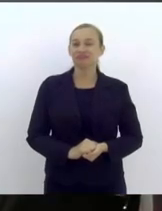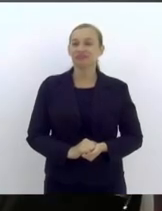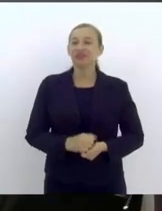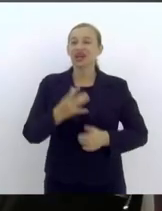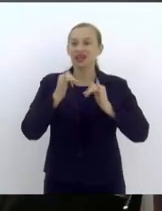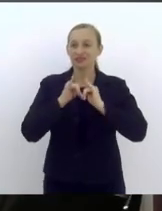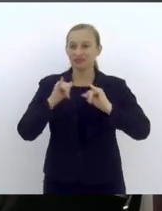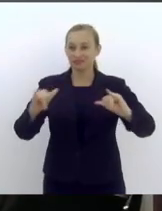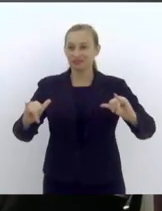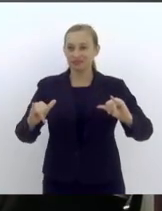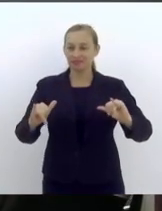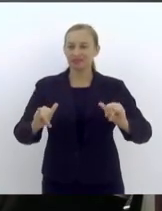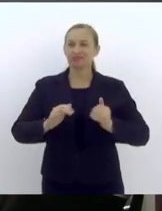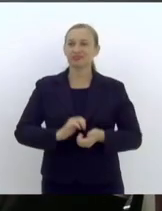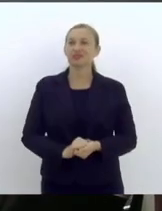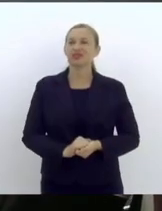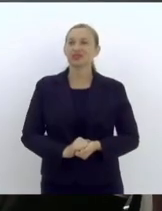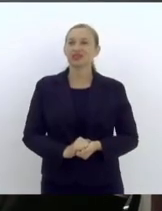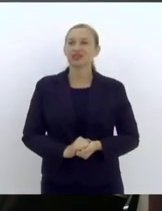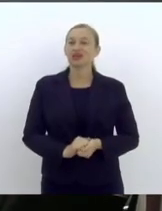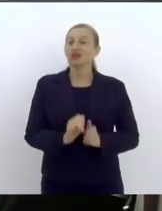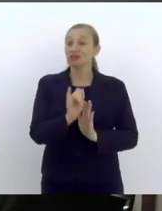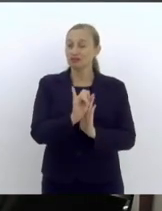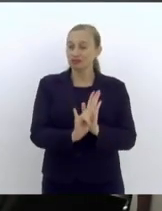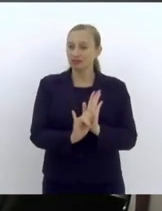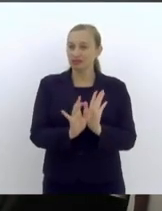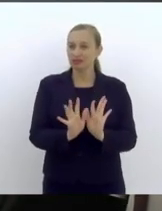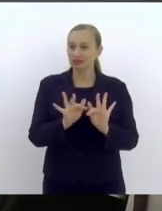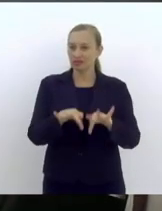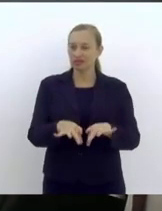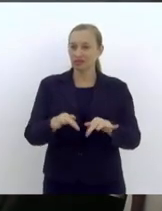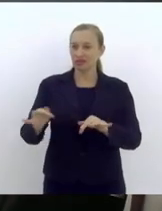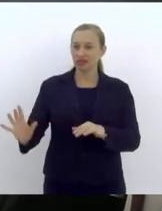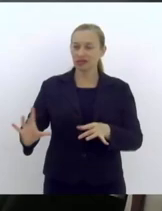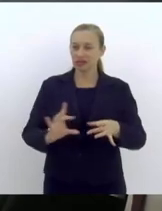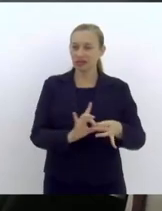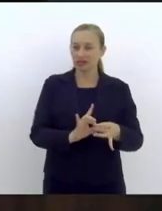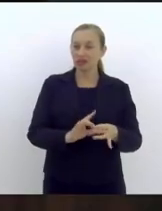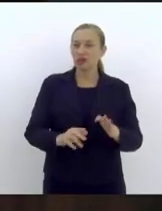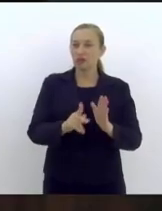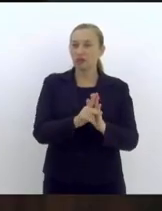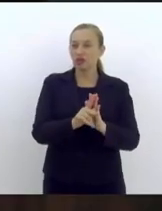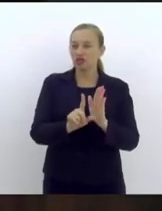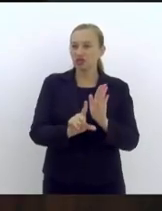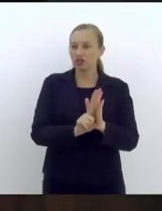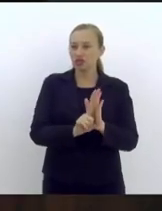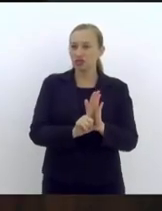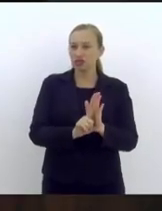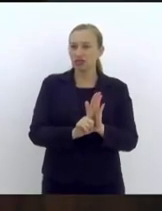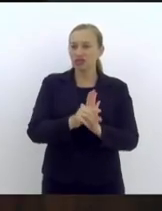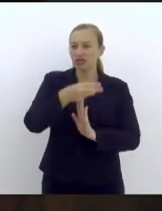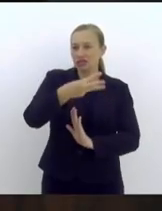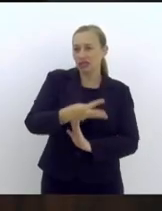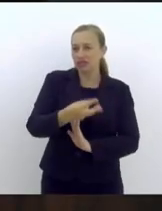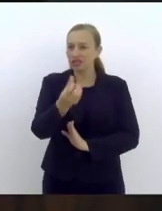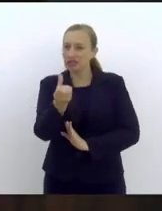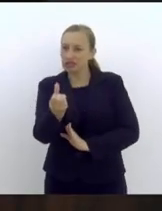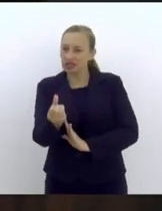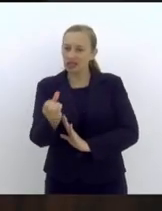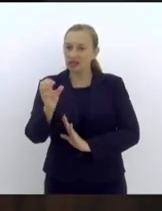anuncio redação final assim emendada projeto de lei número